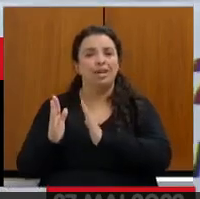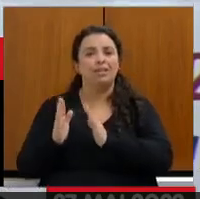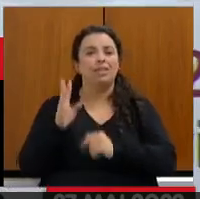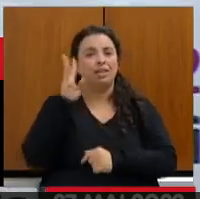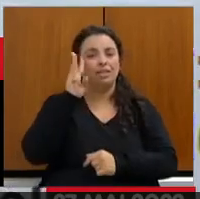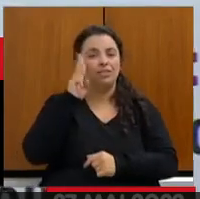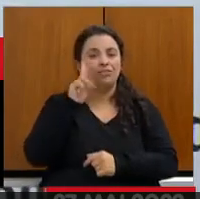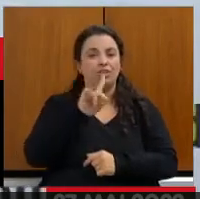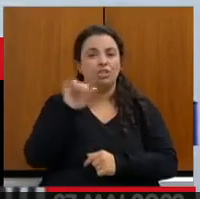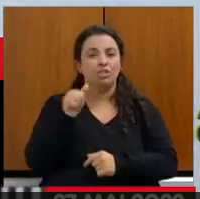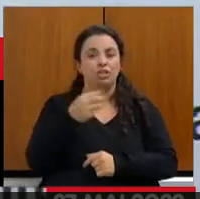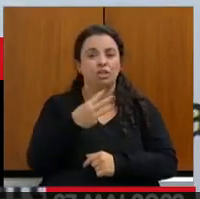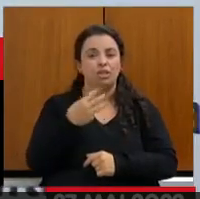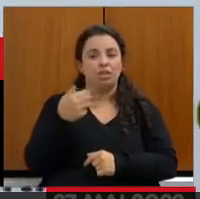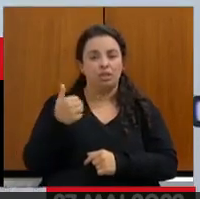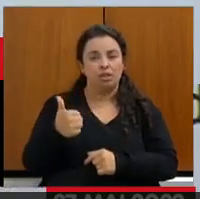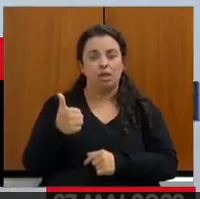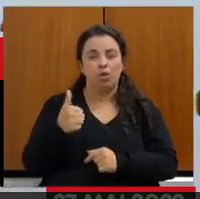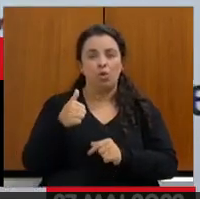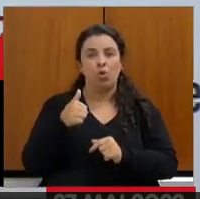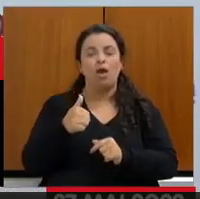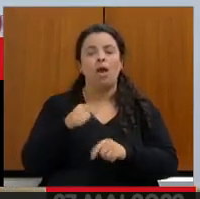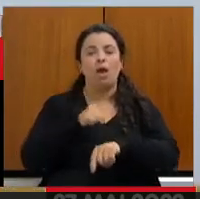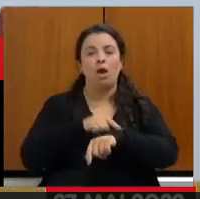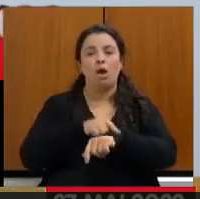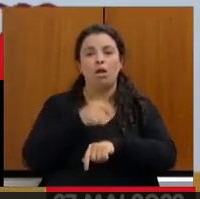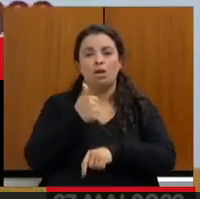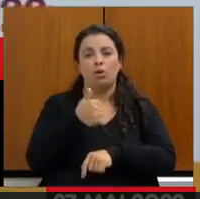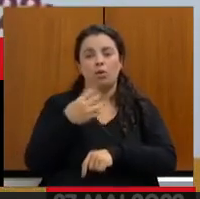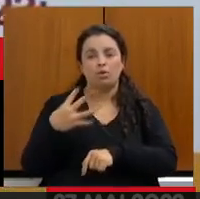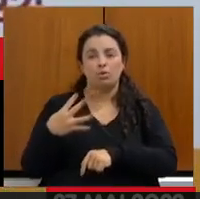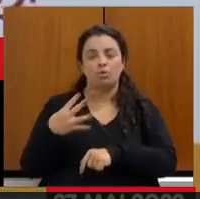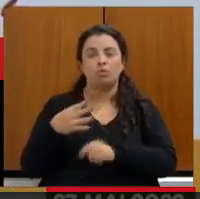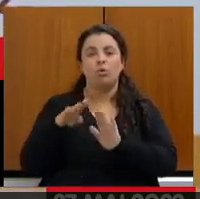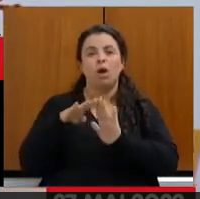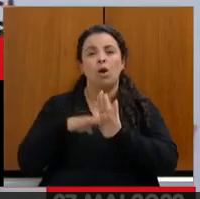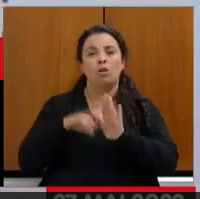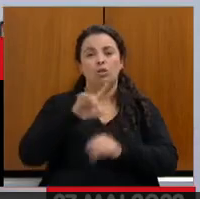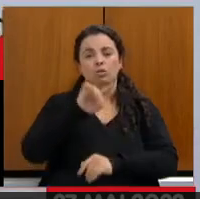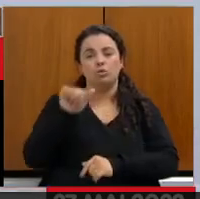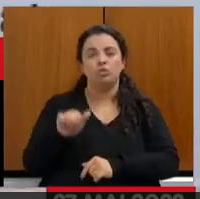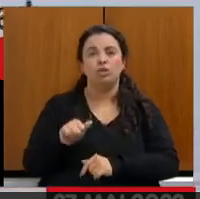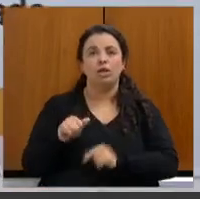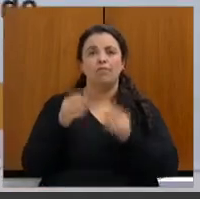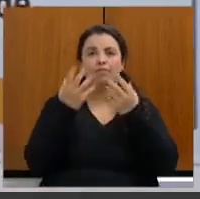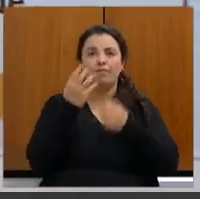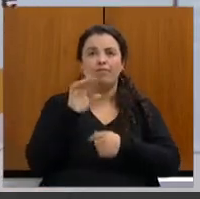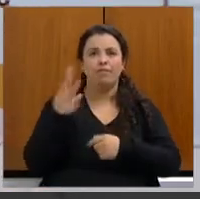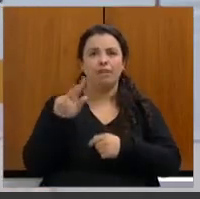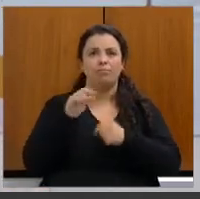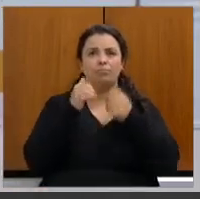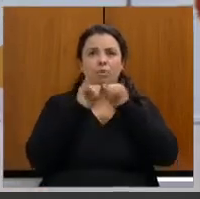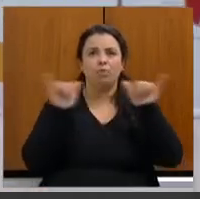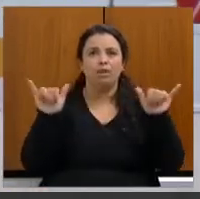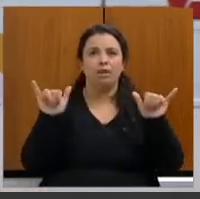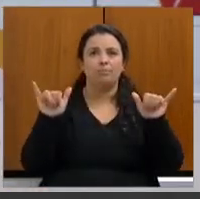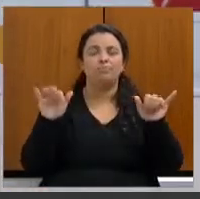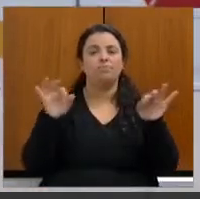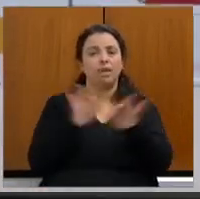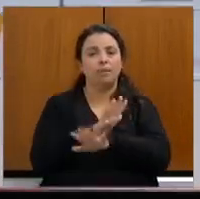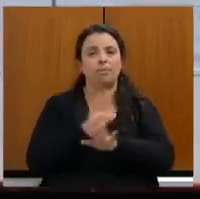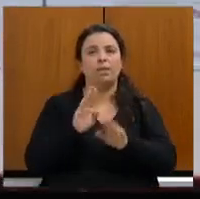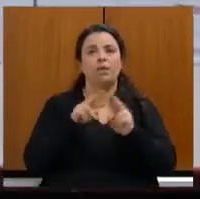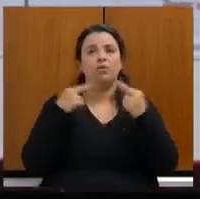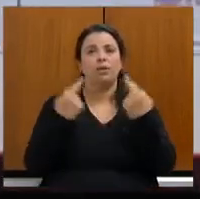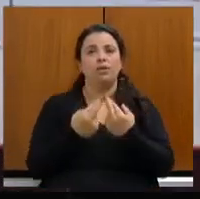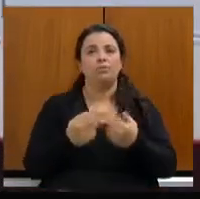as 14horas com a ordem do dia a ser publicada levante-se a reunião e vai ser acompanhar o